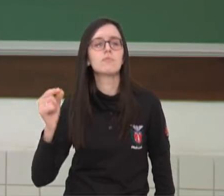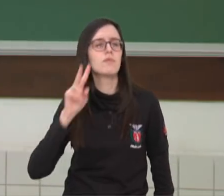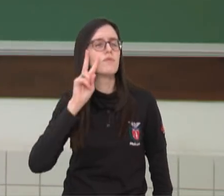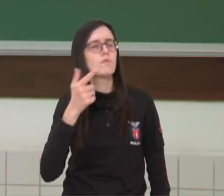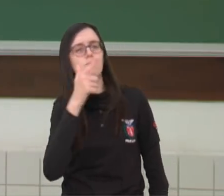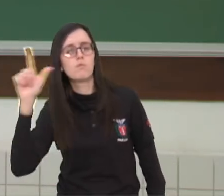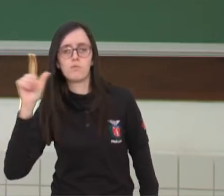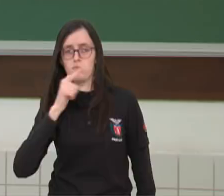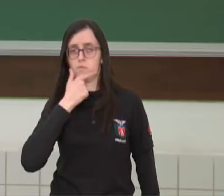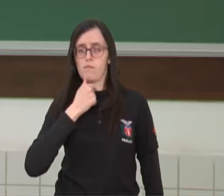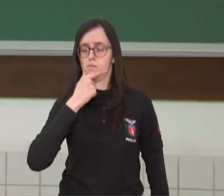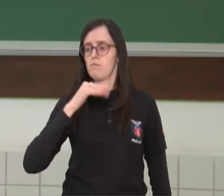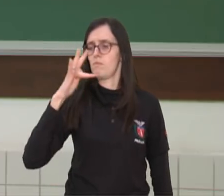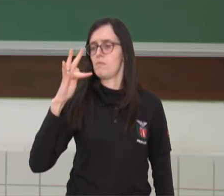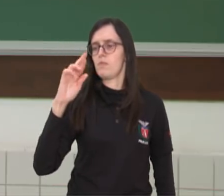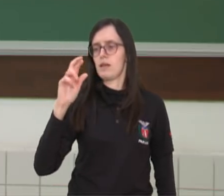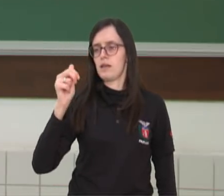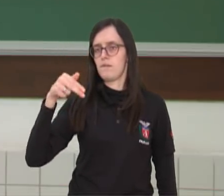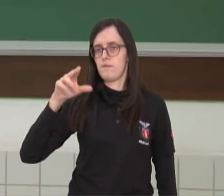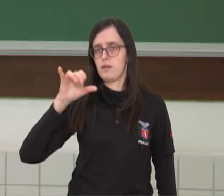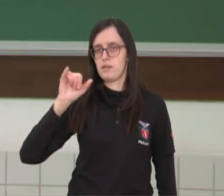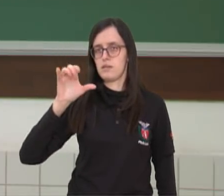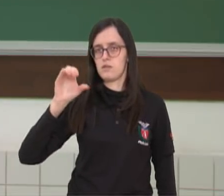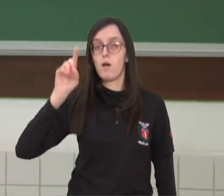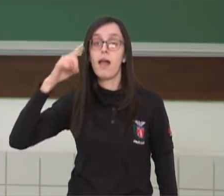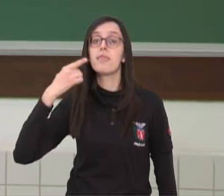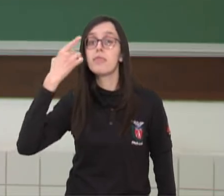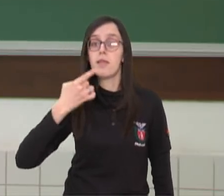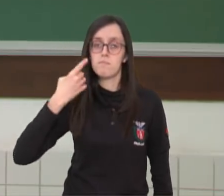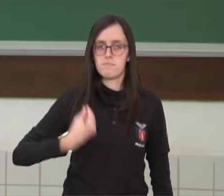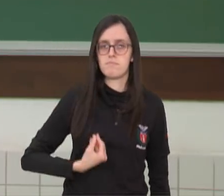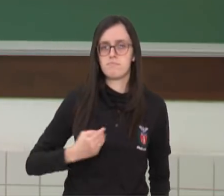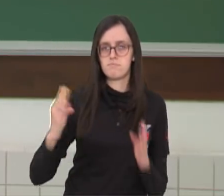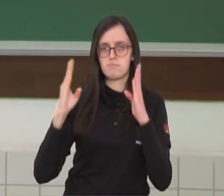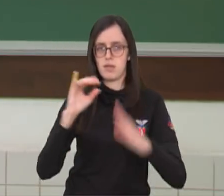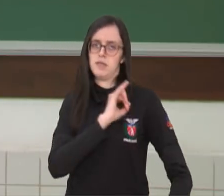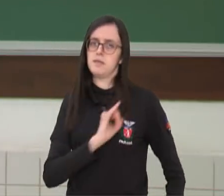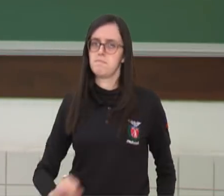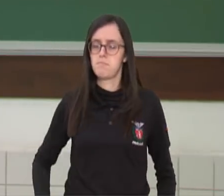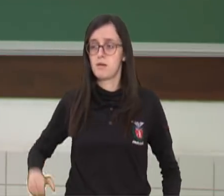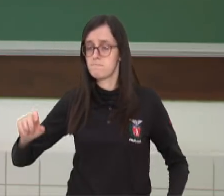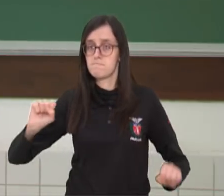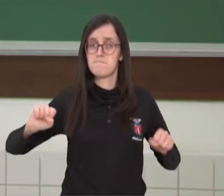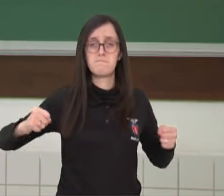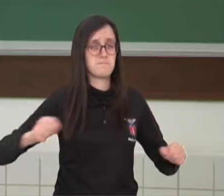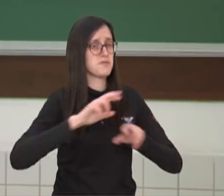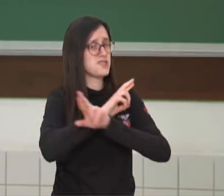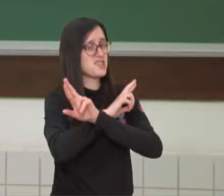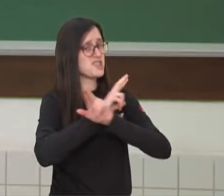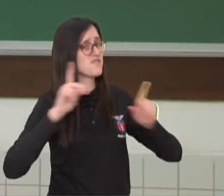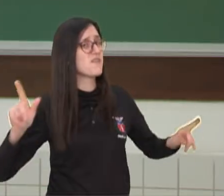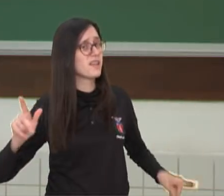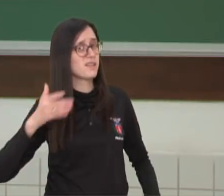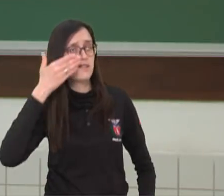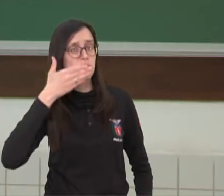Varnhagen, esse deputado, durante o Império, já defendia uma posição muito diferente em seus